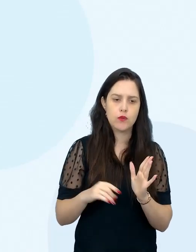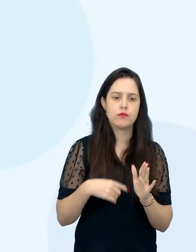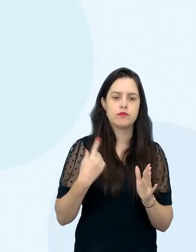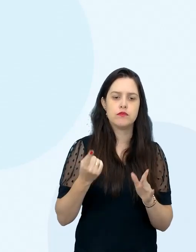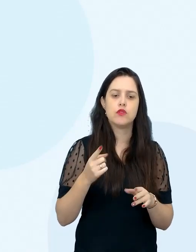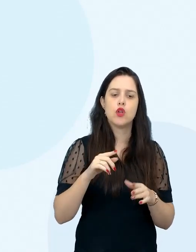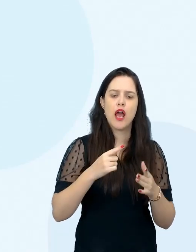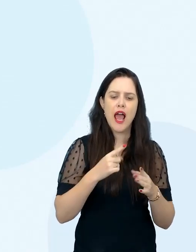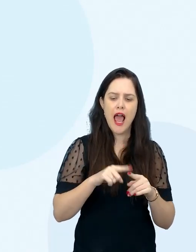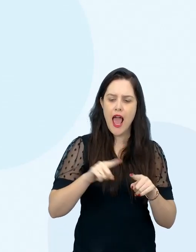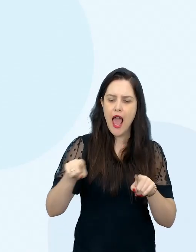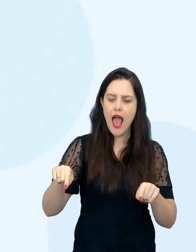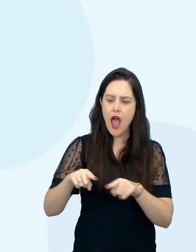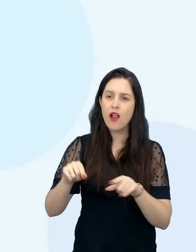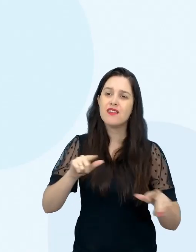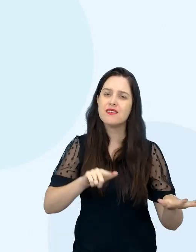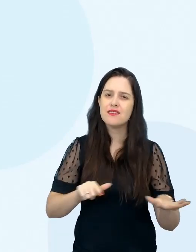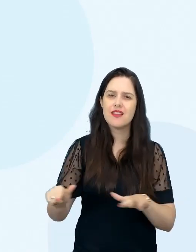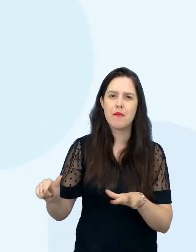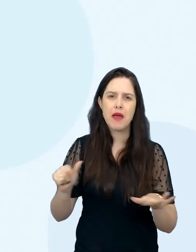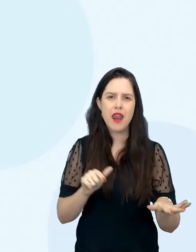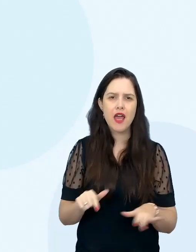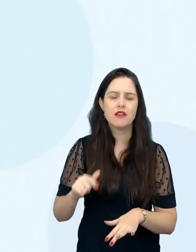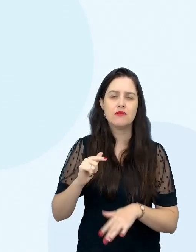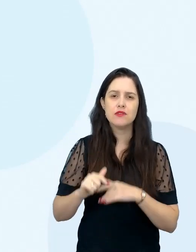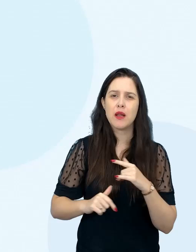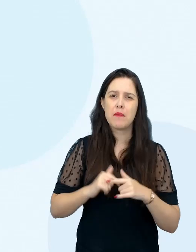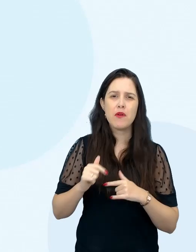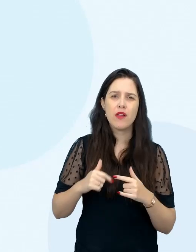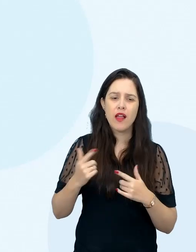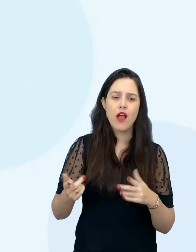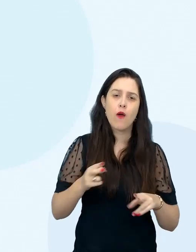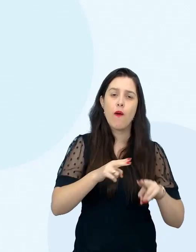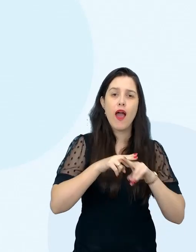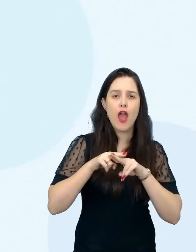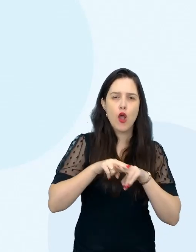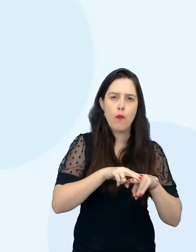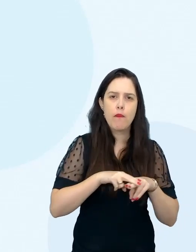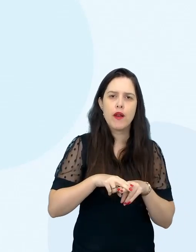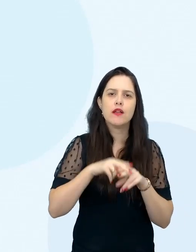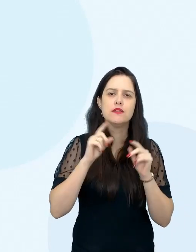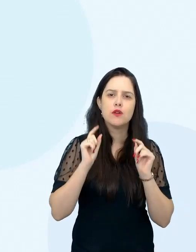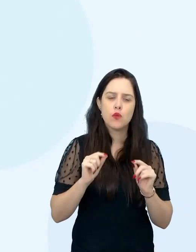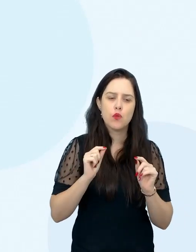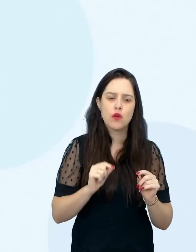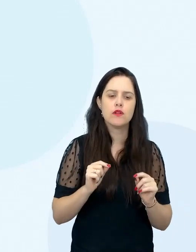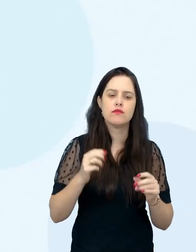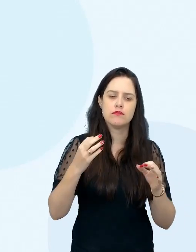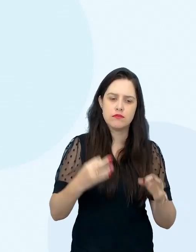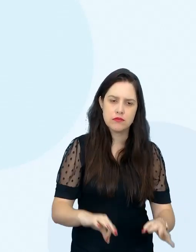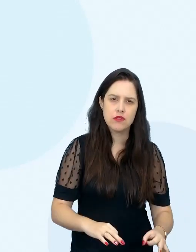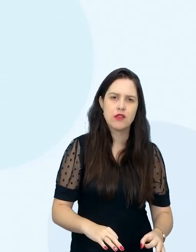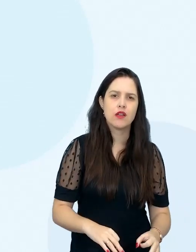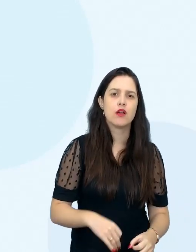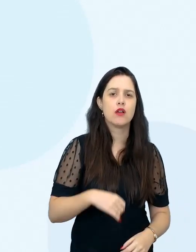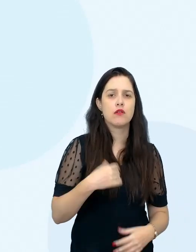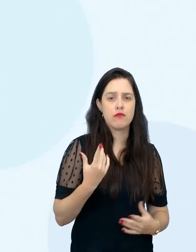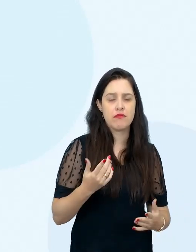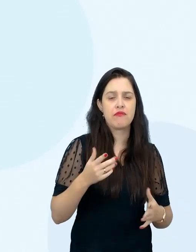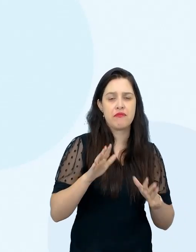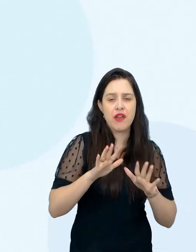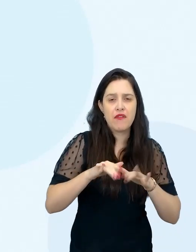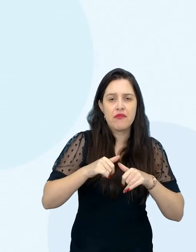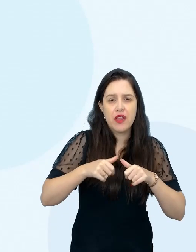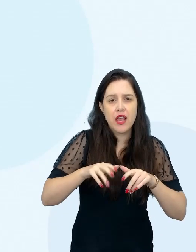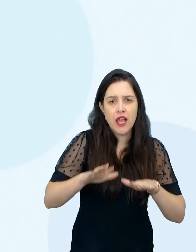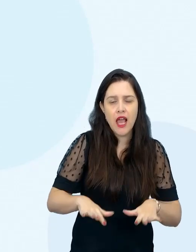número de aulas semanais para trabalhar, no caso aí, a recuperação, certo? O que a gente sugere aqui, mas fica a cargo também aí